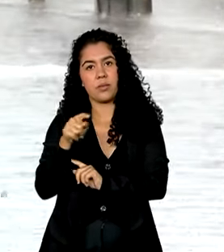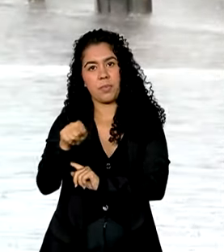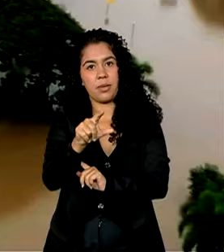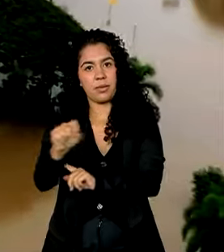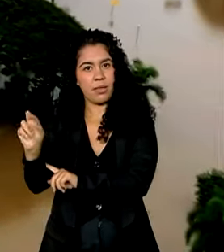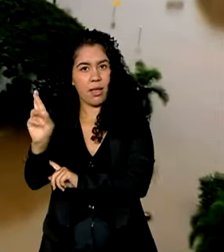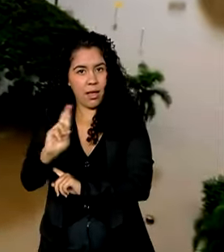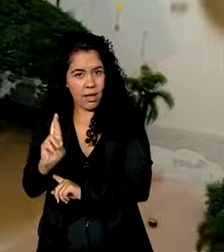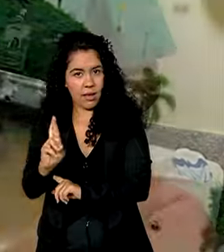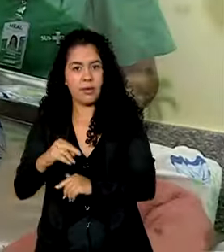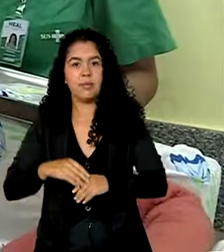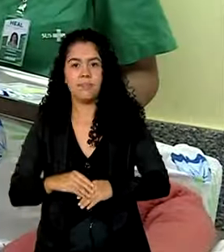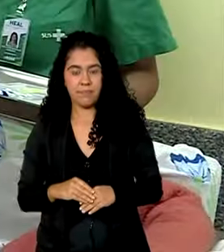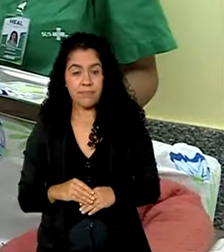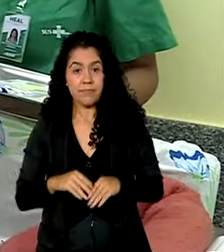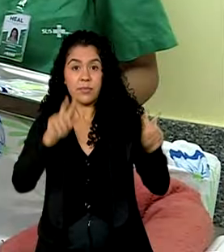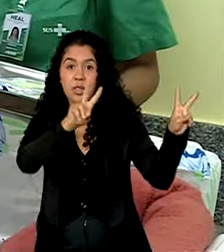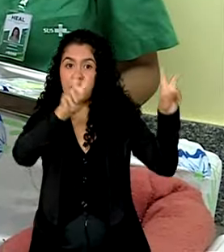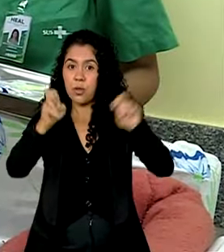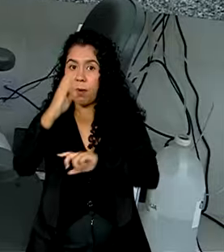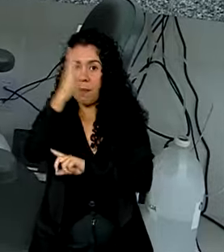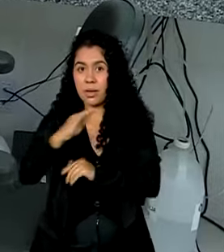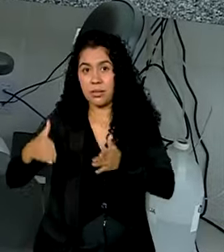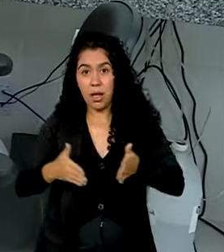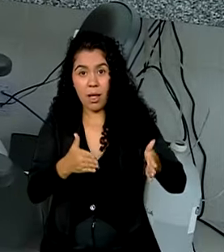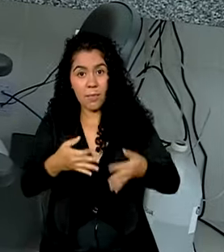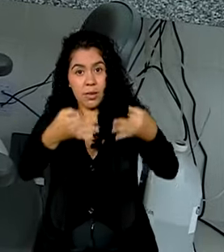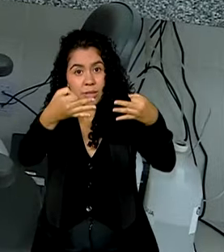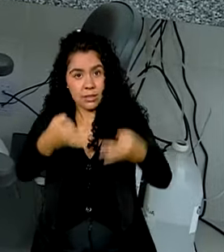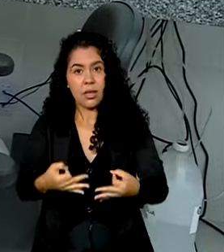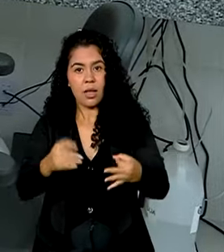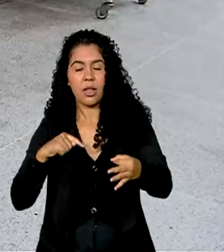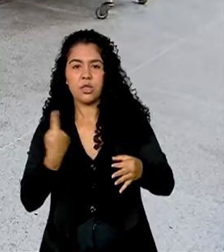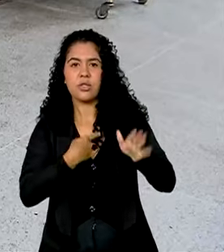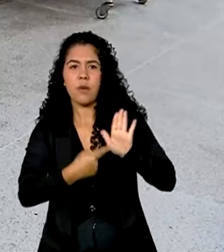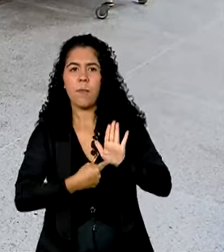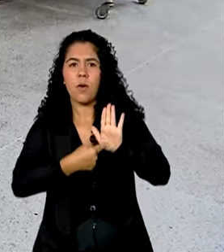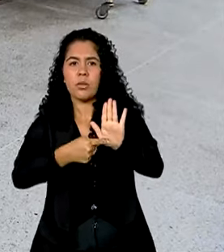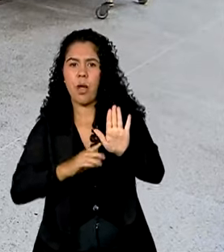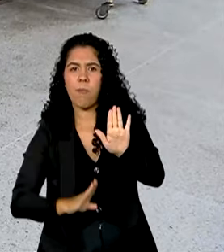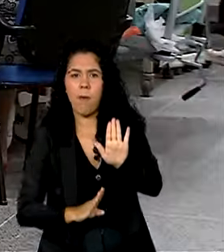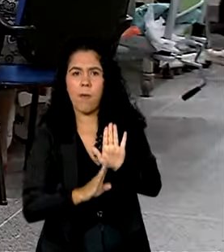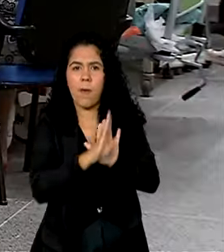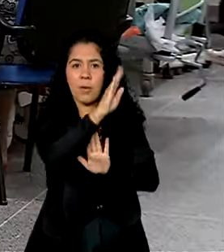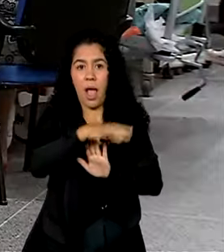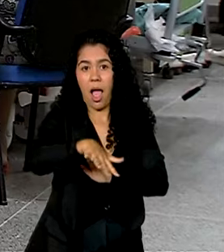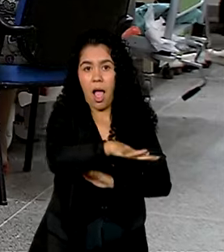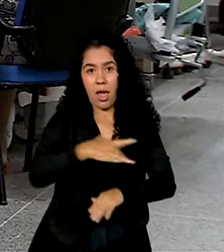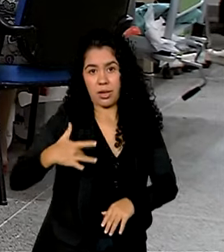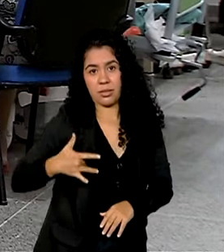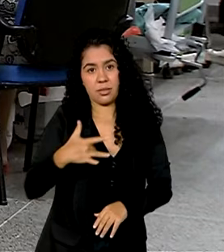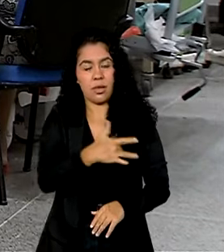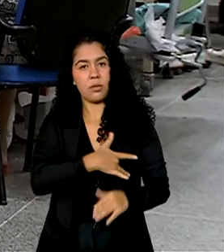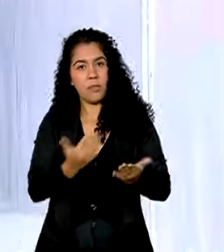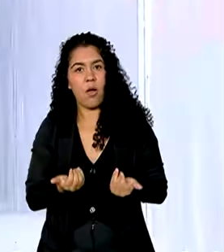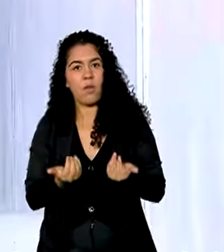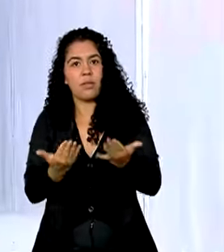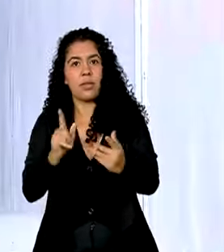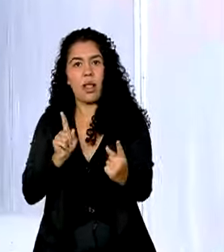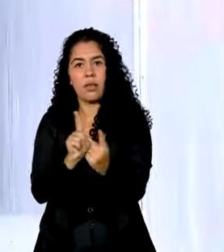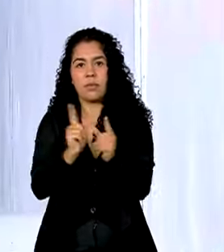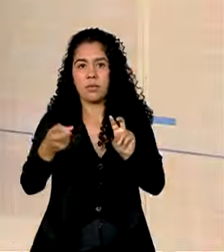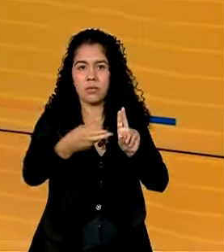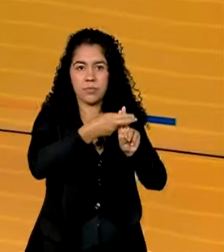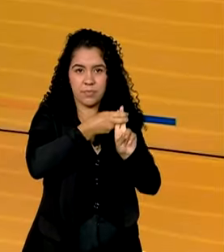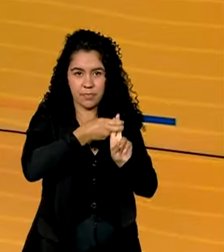R$ 5.100. No quadro Brasil no Rumo Certo, a gente mostra os avanços na saúde para atender a população por meio